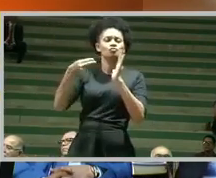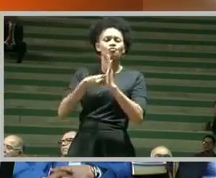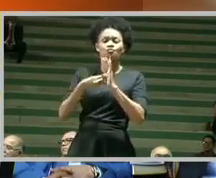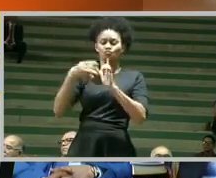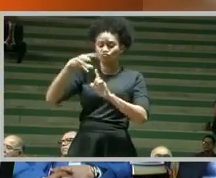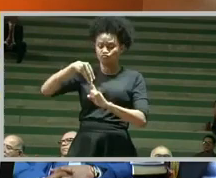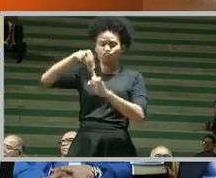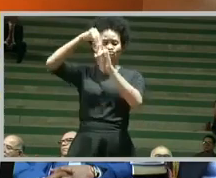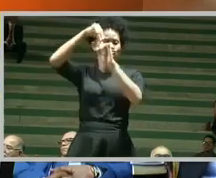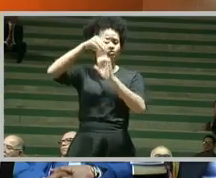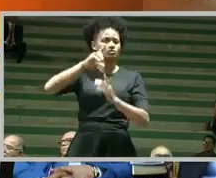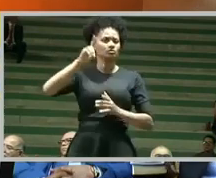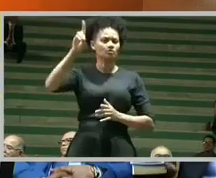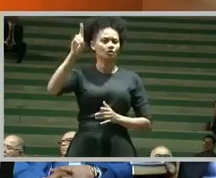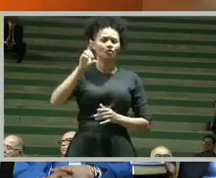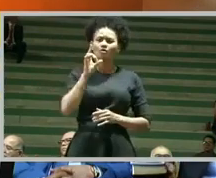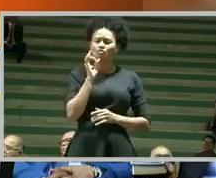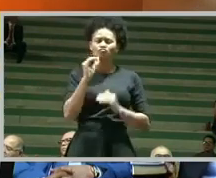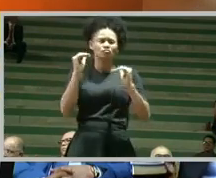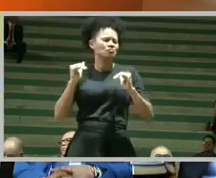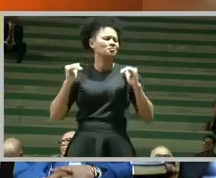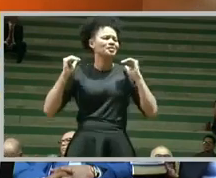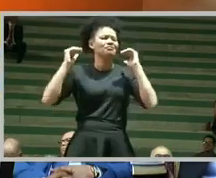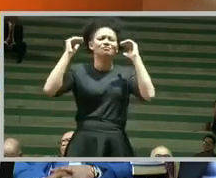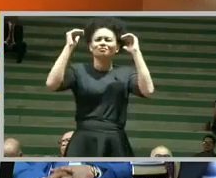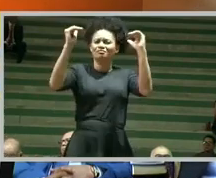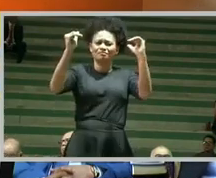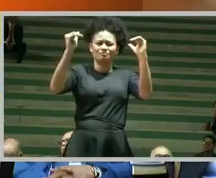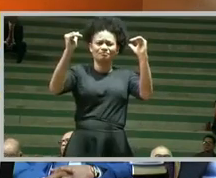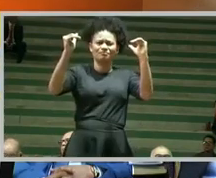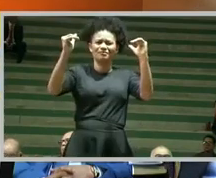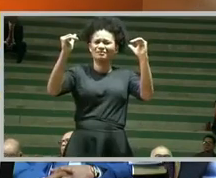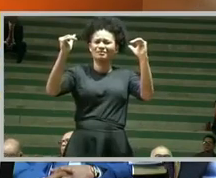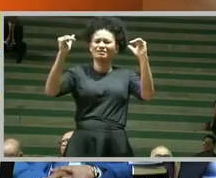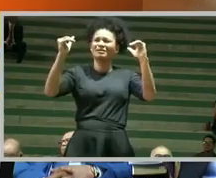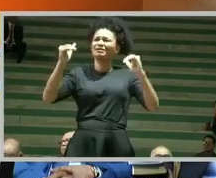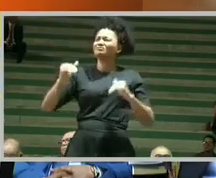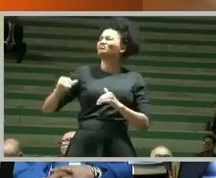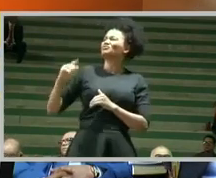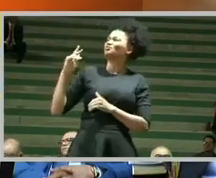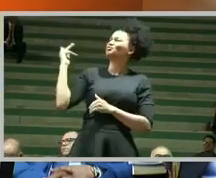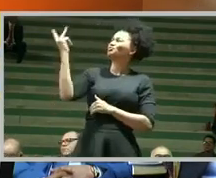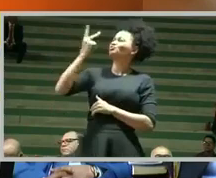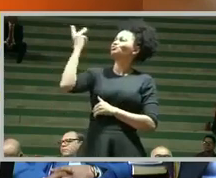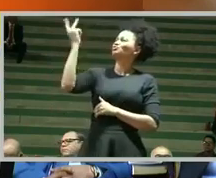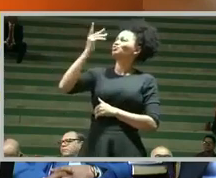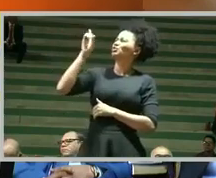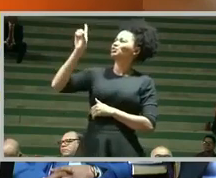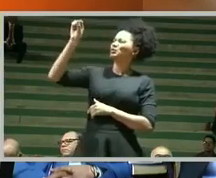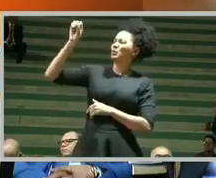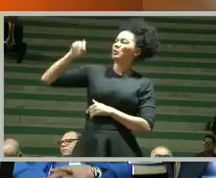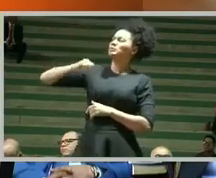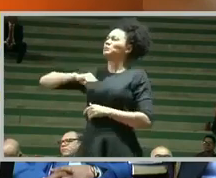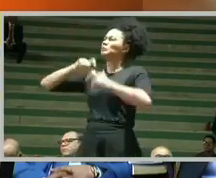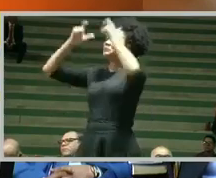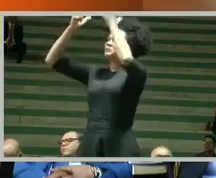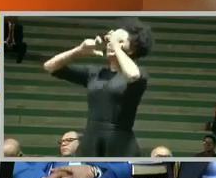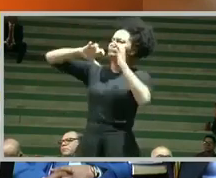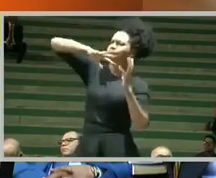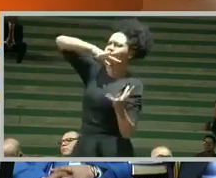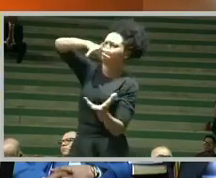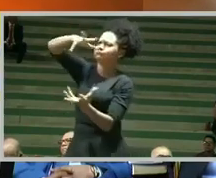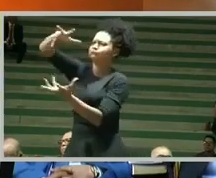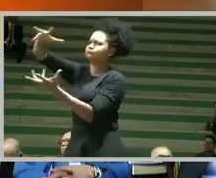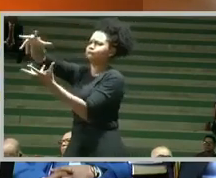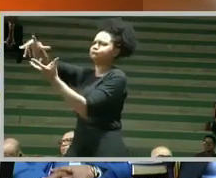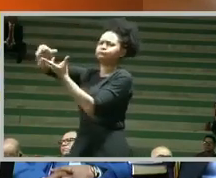único Deus, soberano, dono da história, rei do universo.